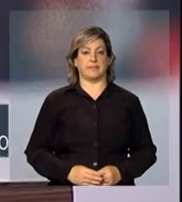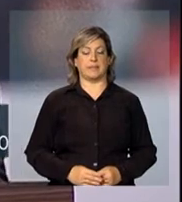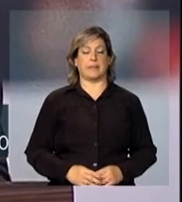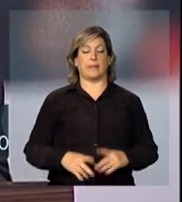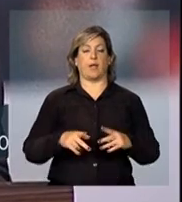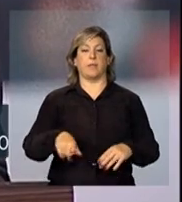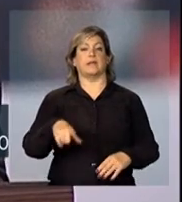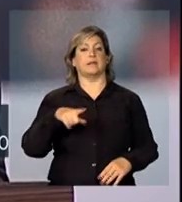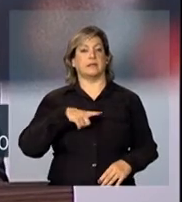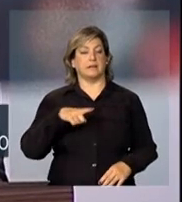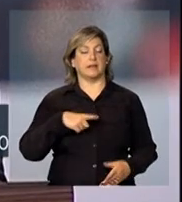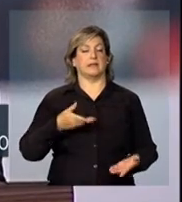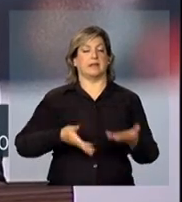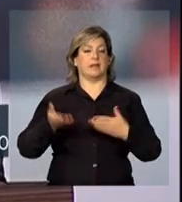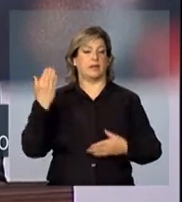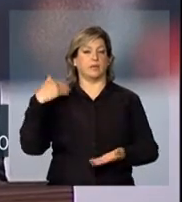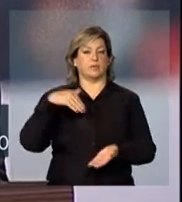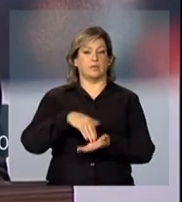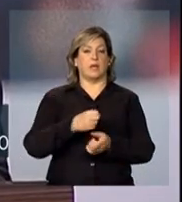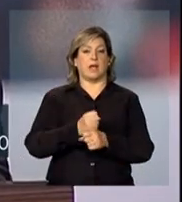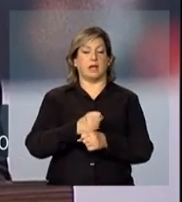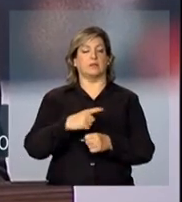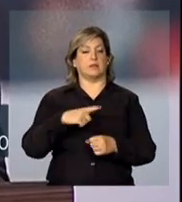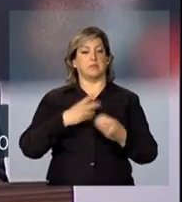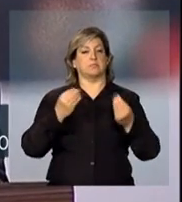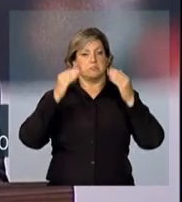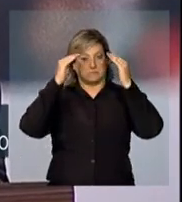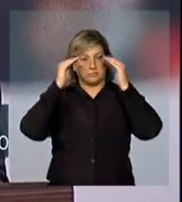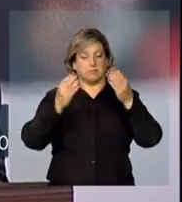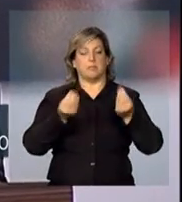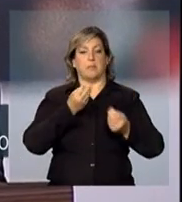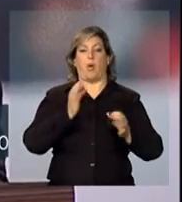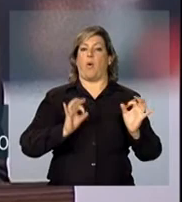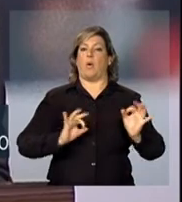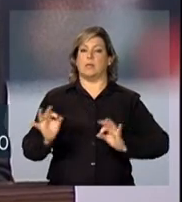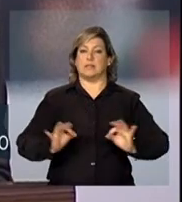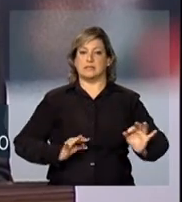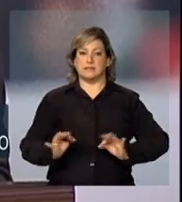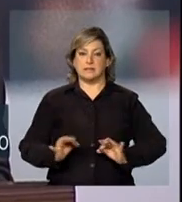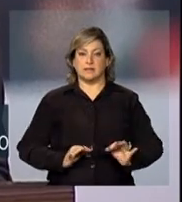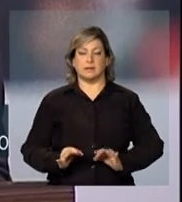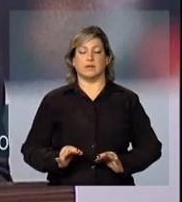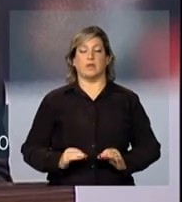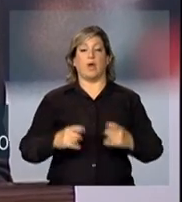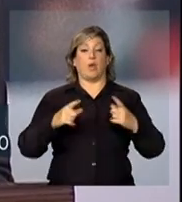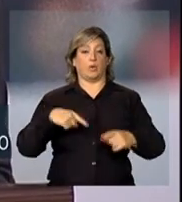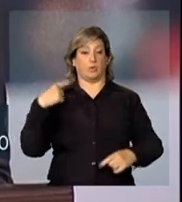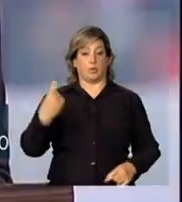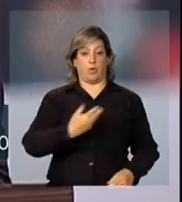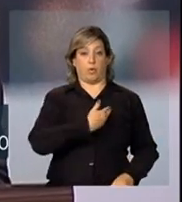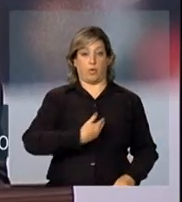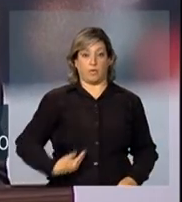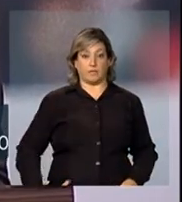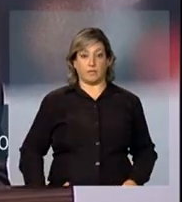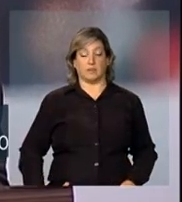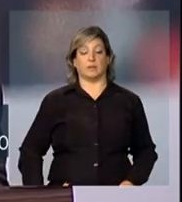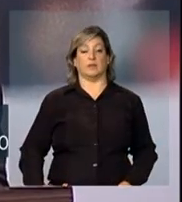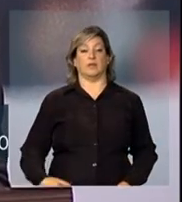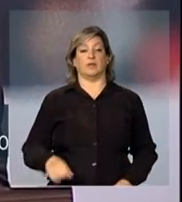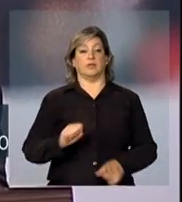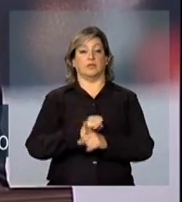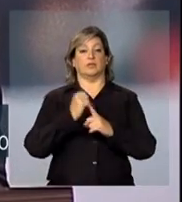ele vem sendo tratado dos últimos anos com coordenação onde os governos EA sociedade